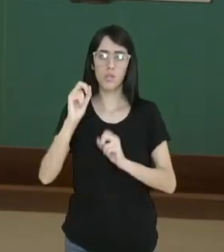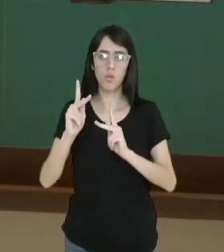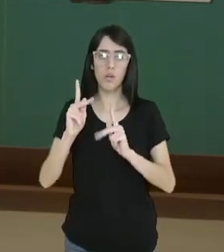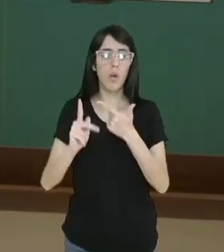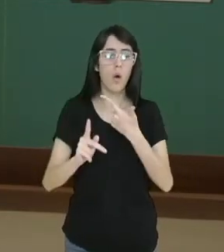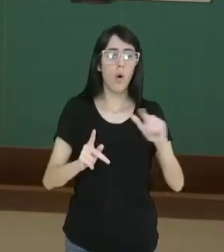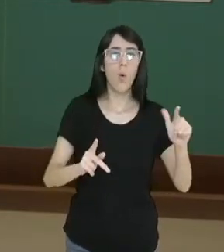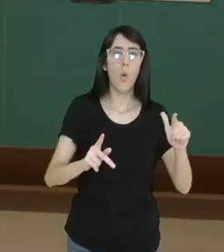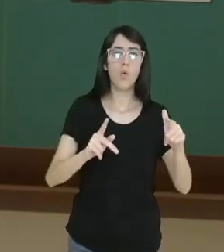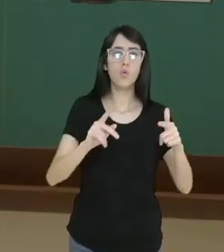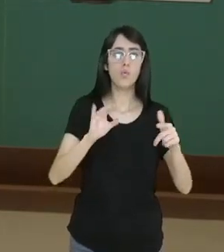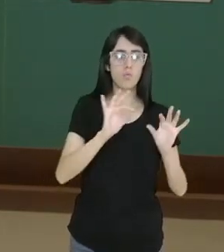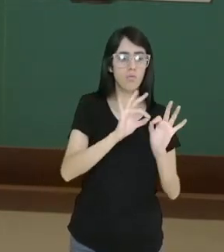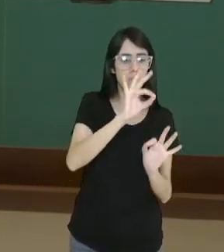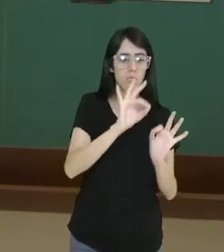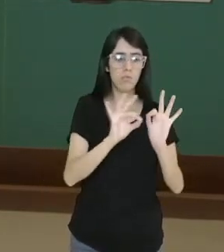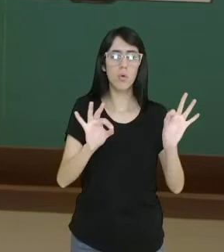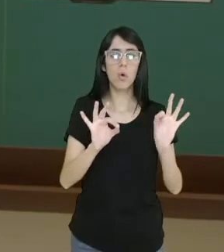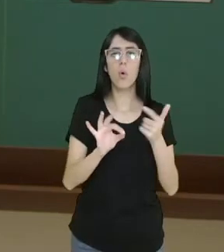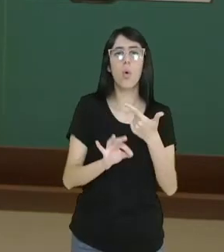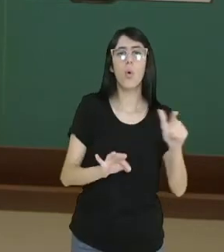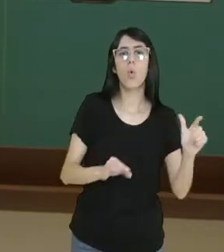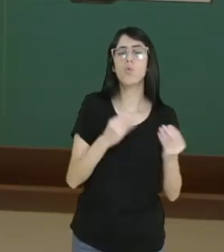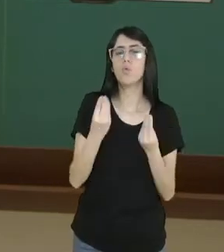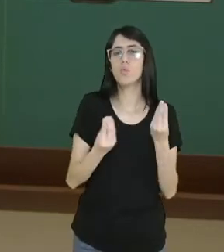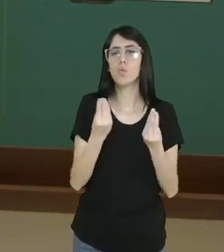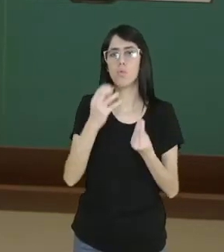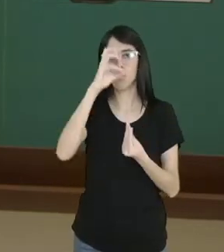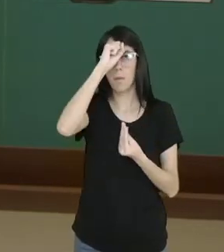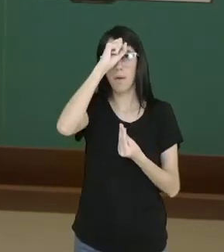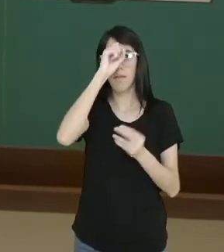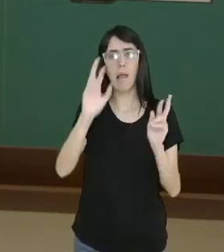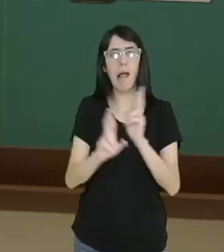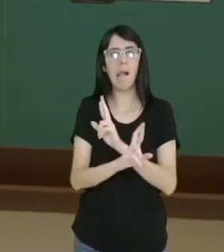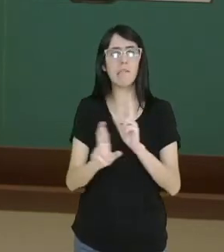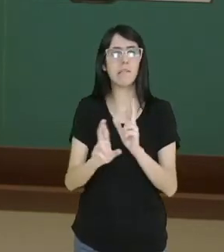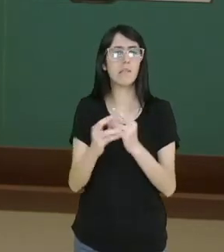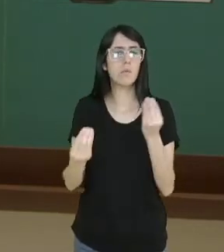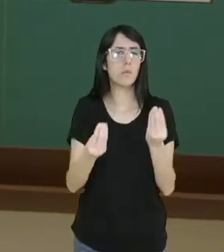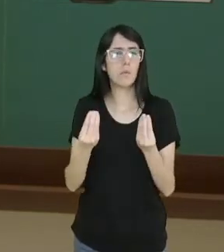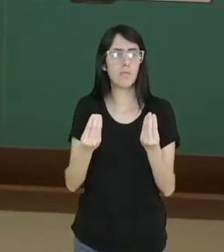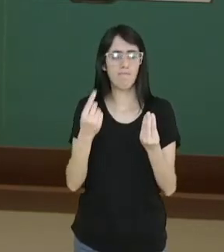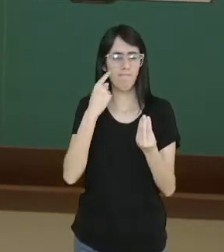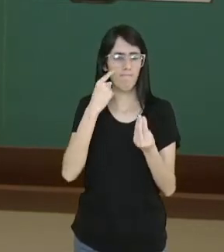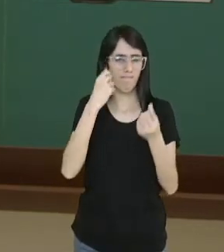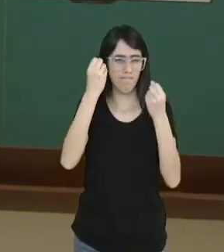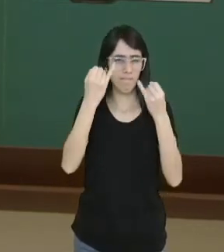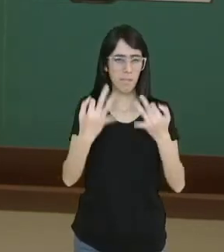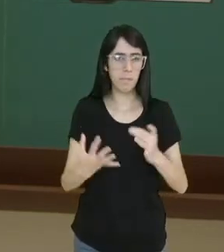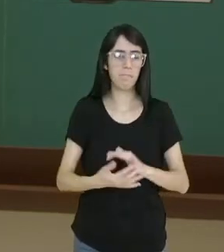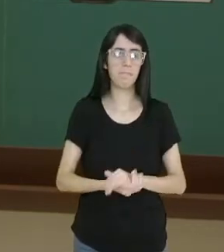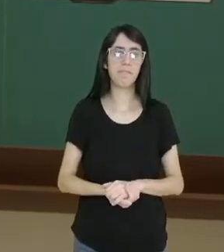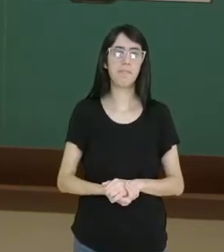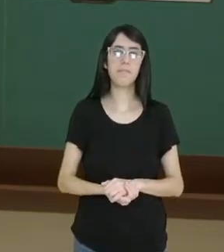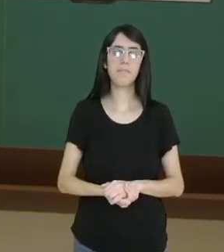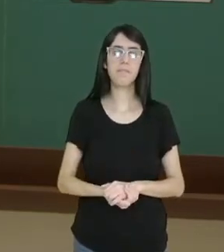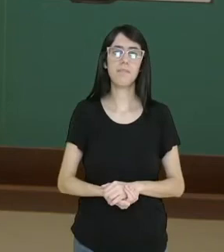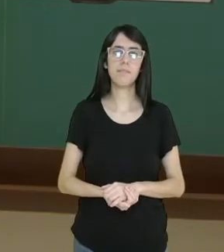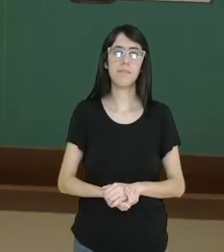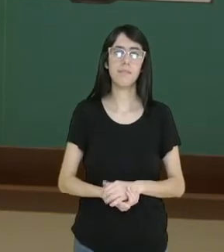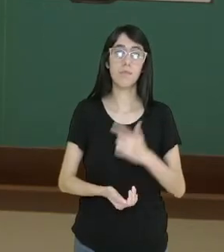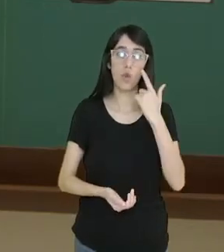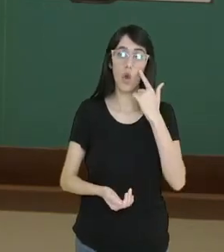triângulo? Tem que ser possível, né? Qual será a relação? Vamos trabalhar um pouquinho nisso? Então, olha